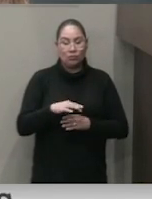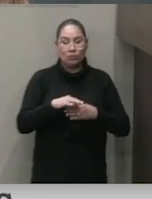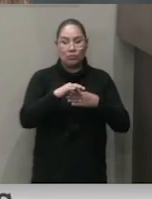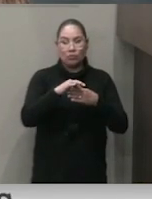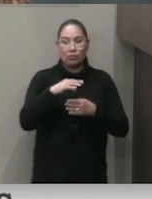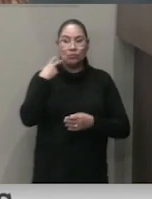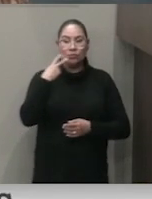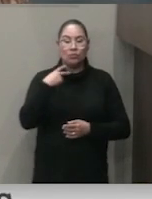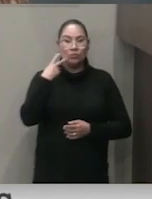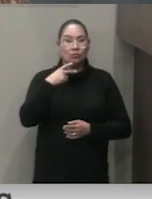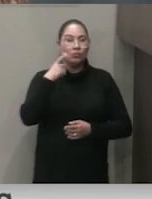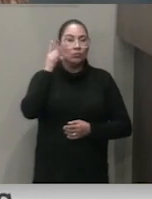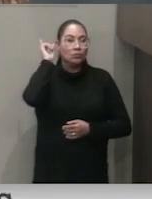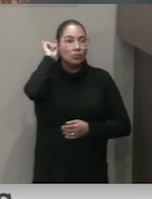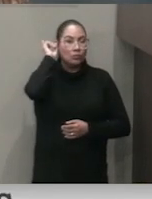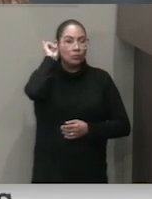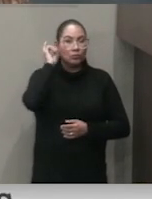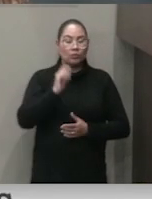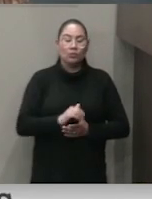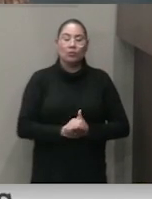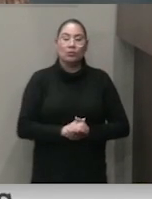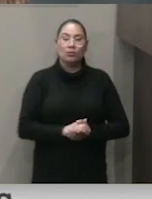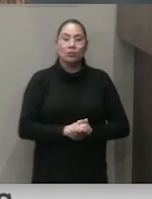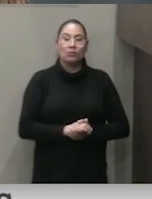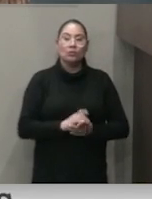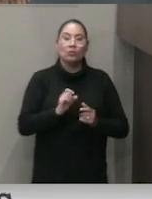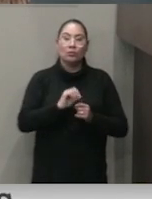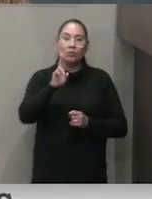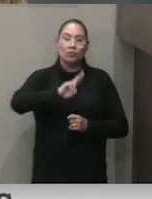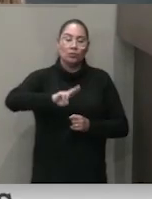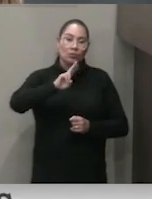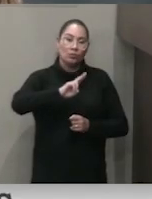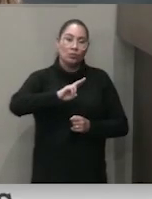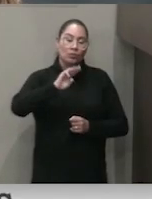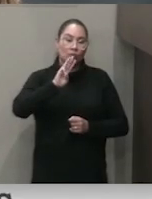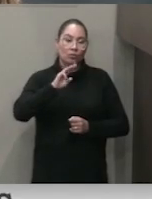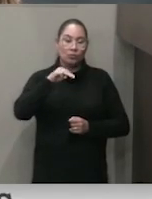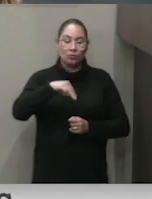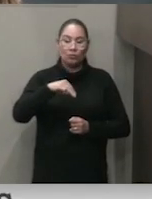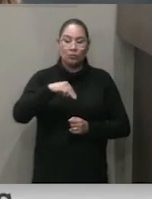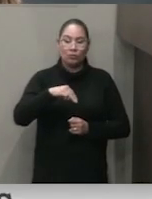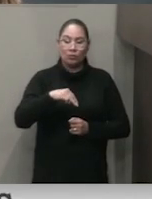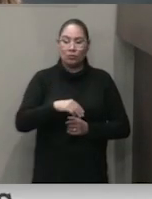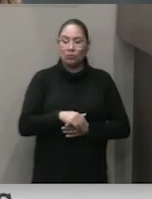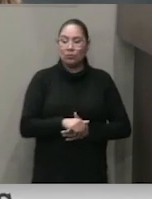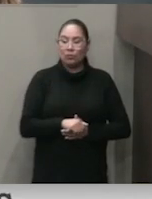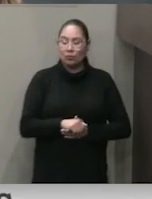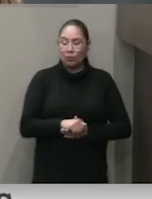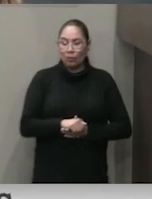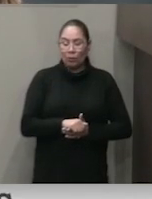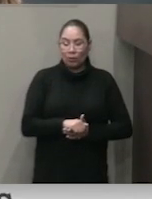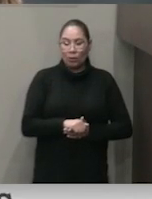vereador Edson Nascimento, para que faça uso da tribuna por 3 minutos de liderança.